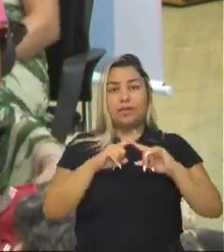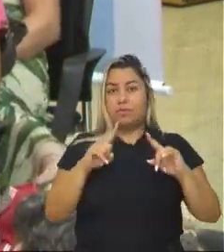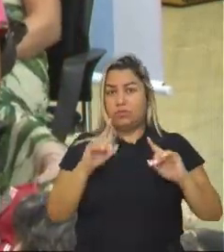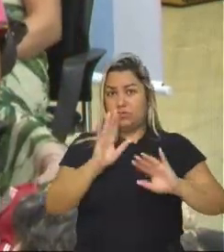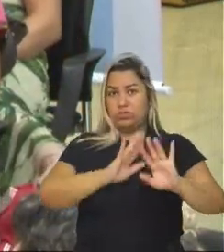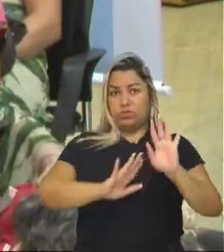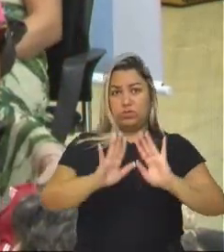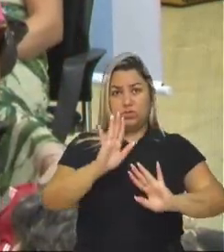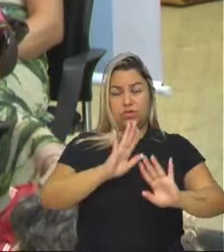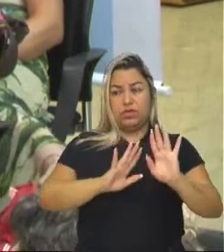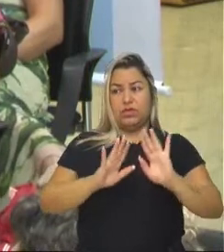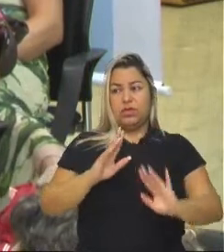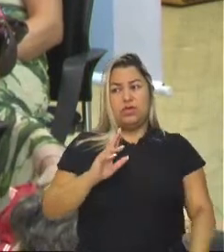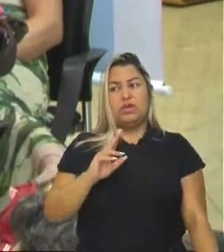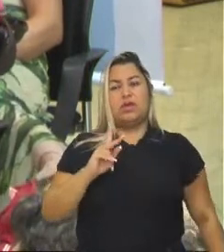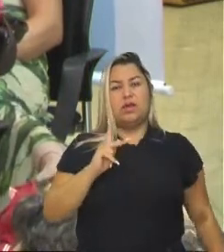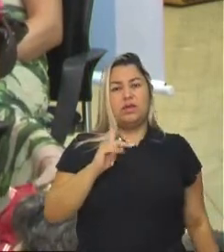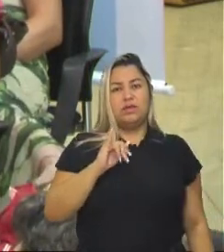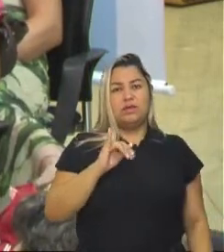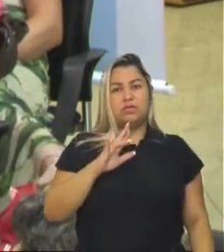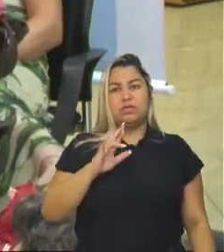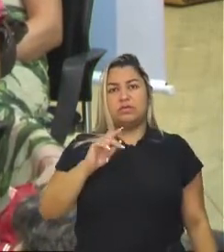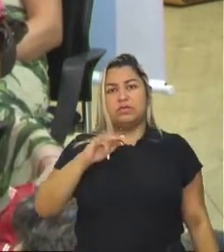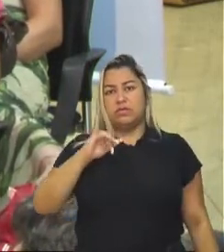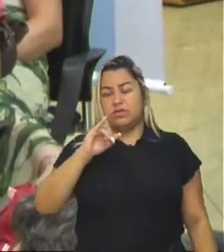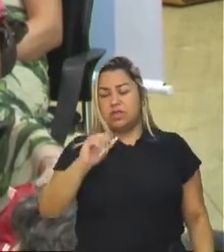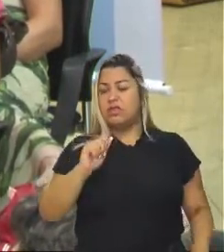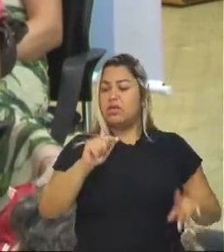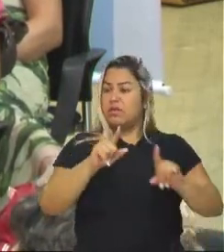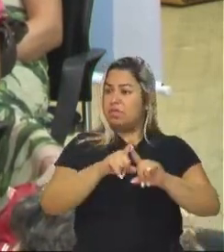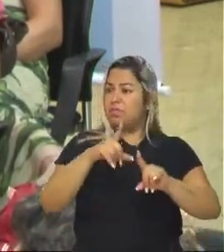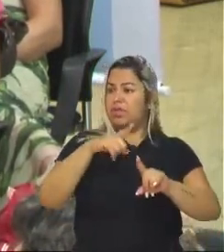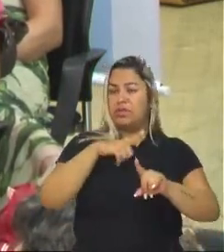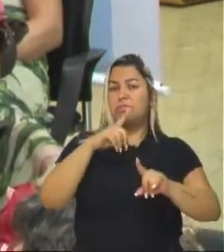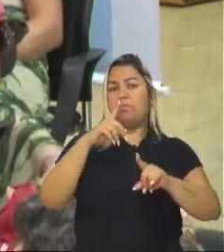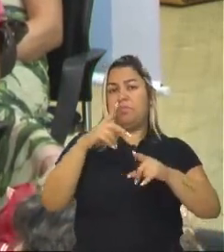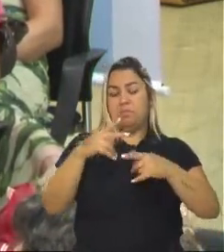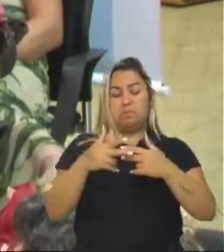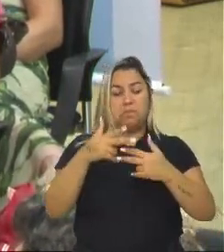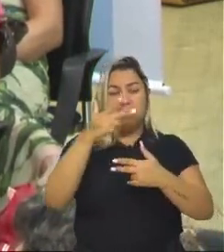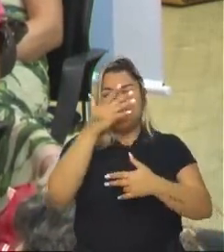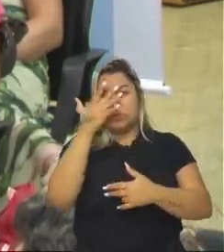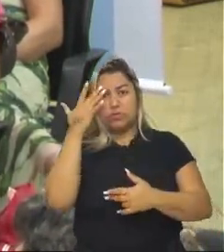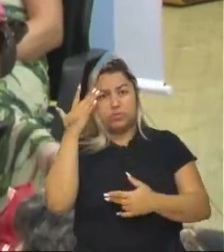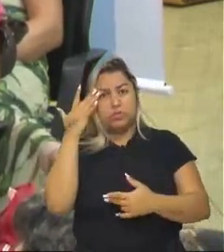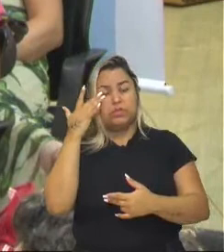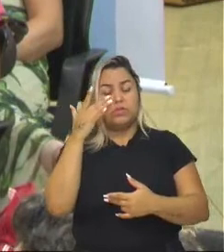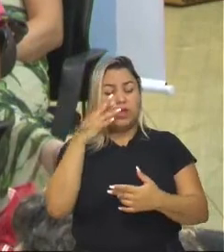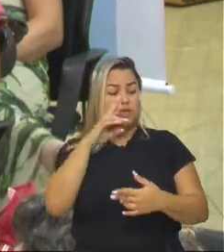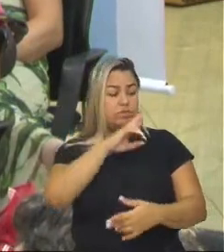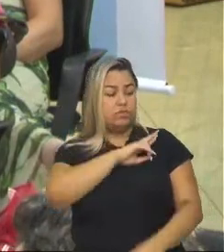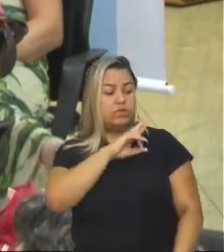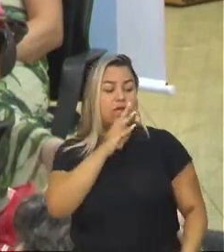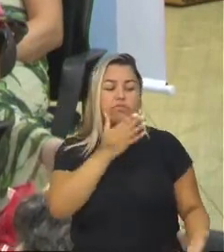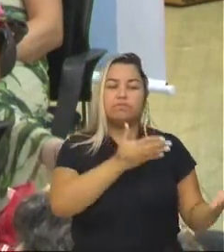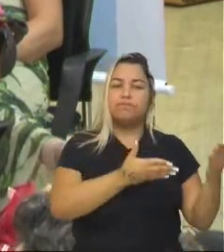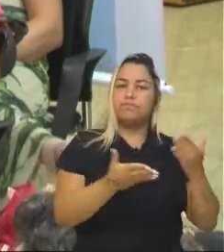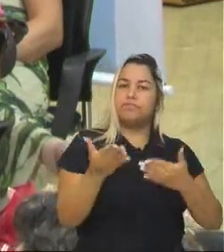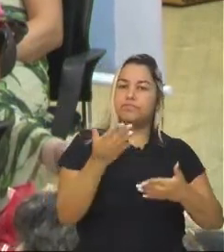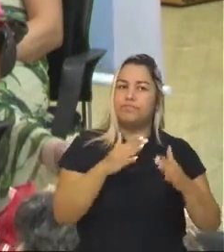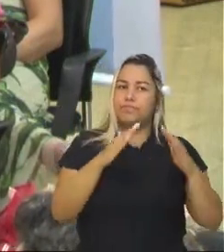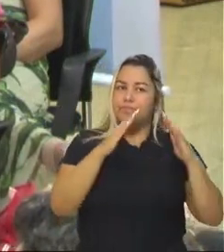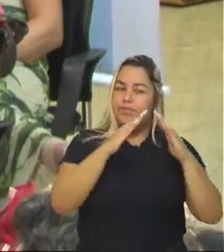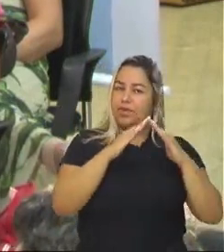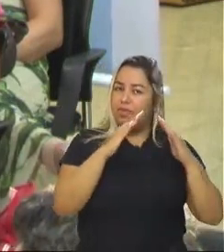cuidado hierarquizado, né? Assim, lugar que alguém escuta e lugar que alguém é o paciente. Não, ali é todo mundo responsável pelo outro, responsável pela